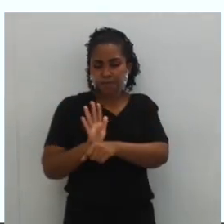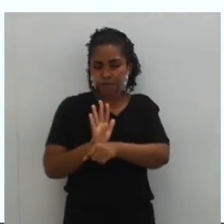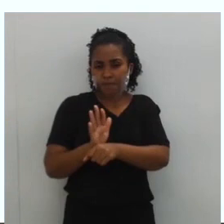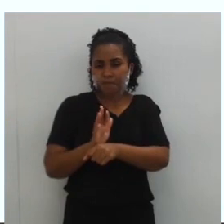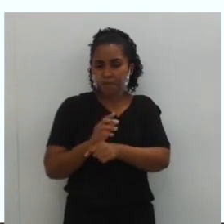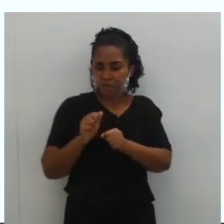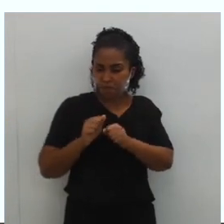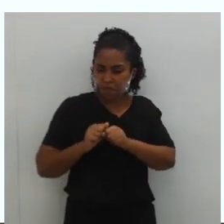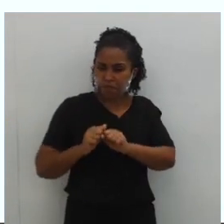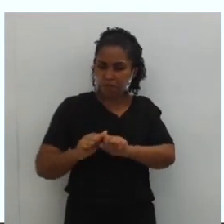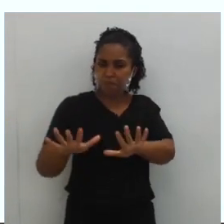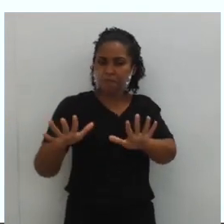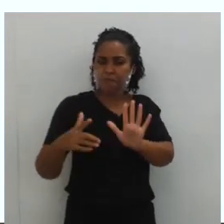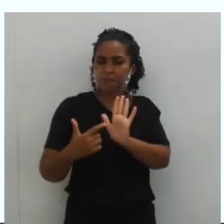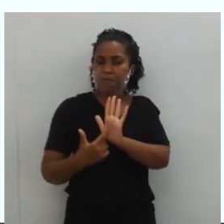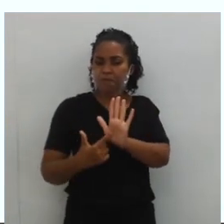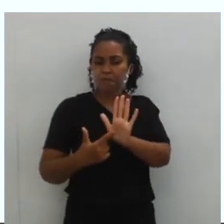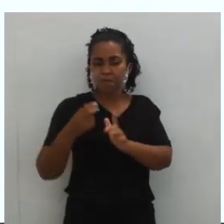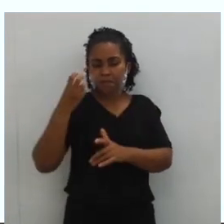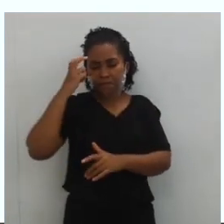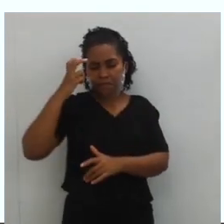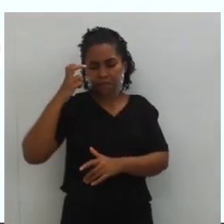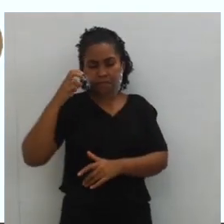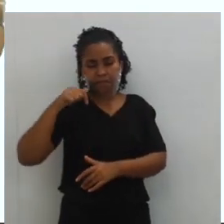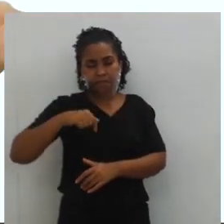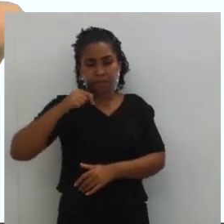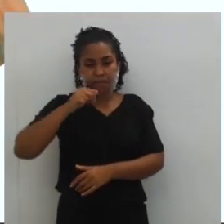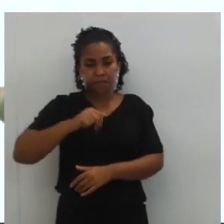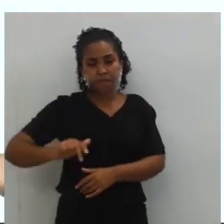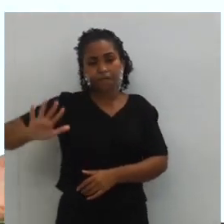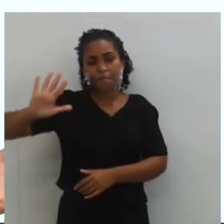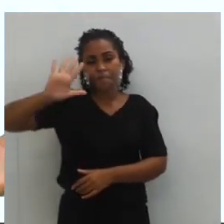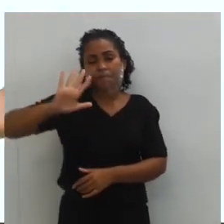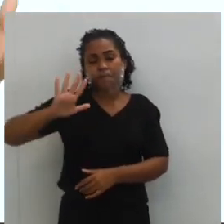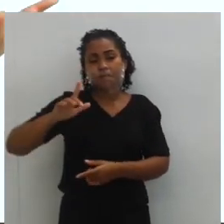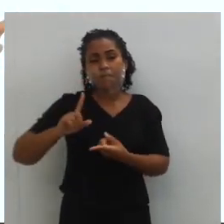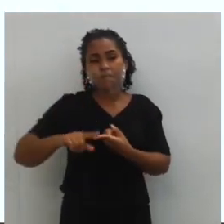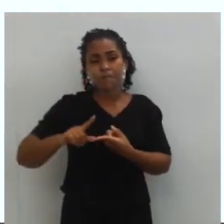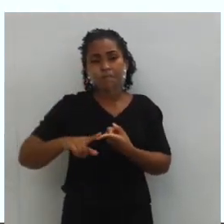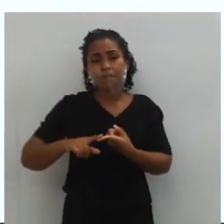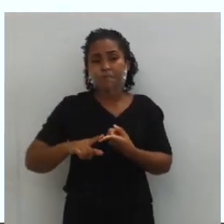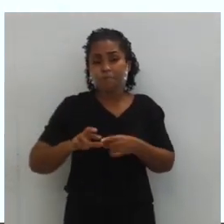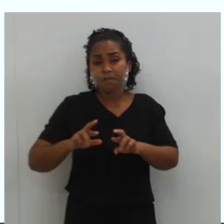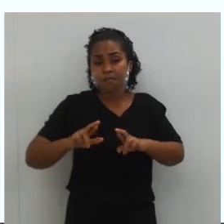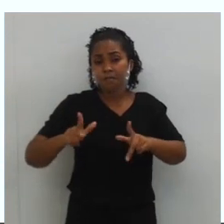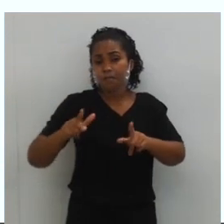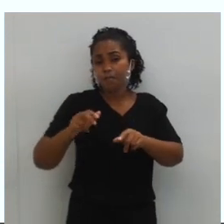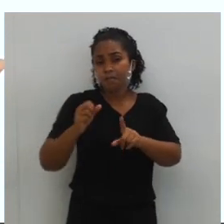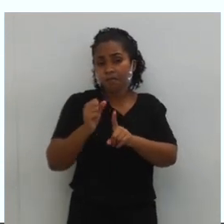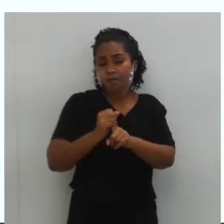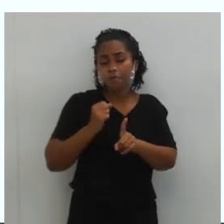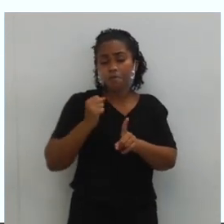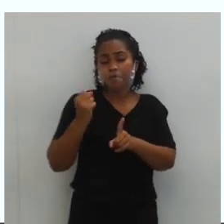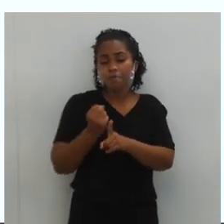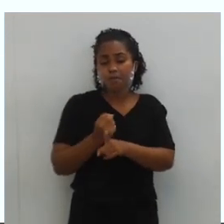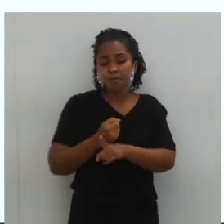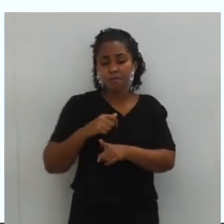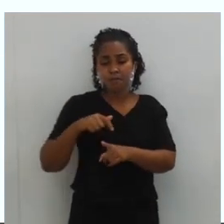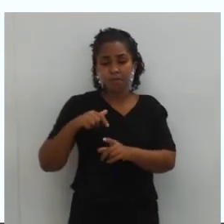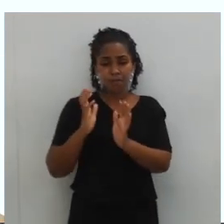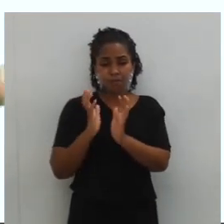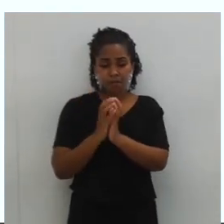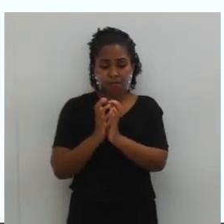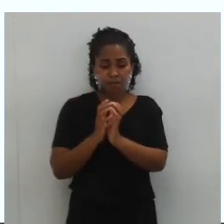estética expressa à cultura tradicional local, a cultura tradicional pernambucana, né? As diferenças sociais também gritantes na cidade